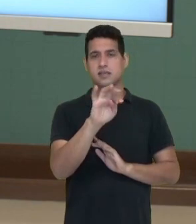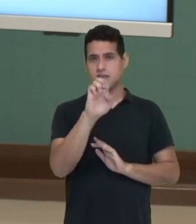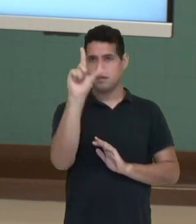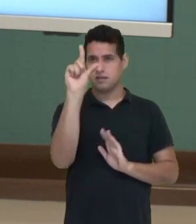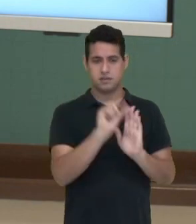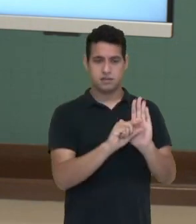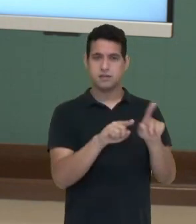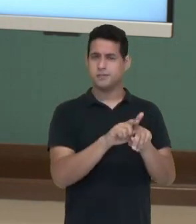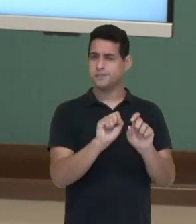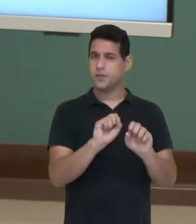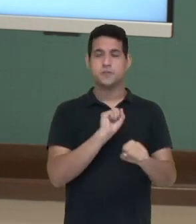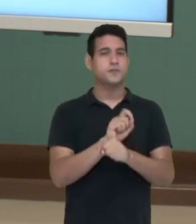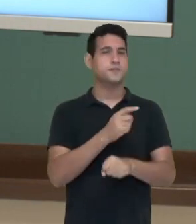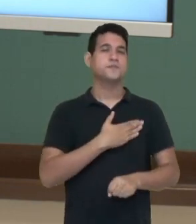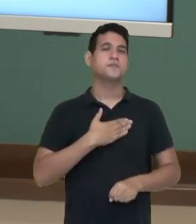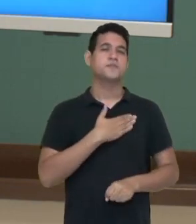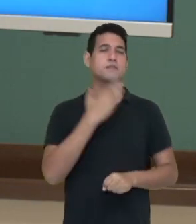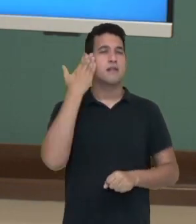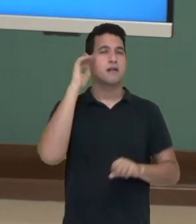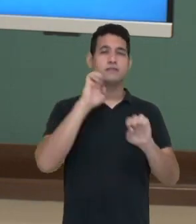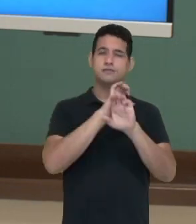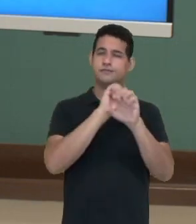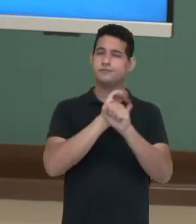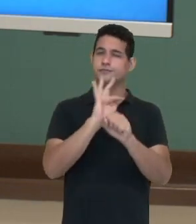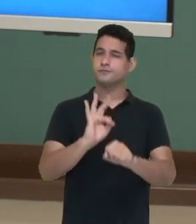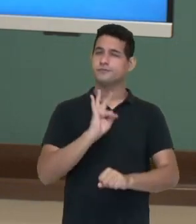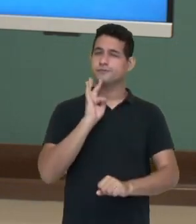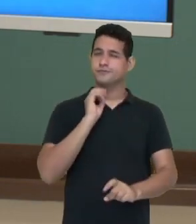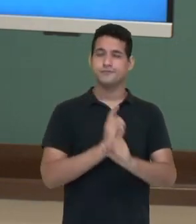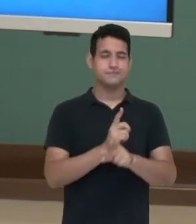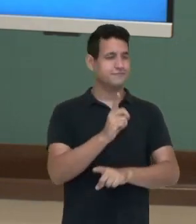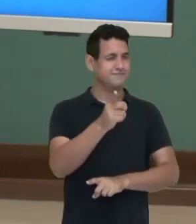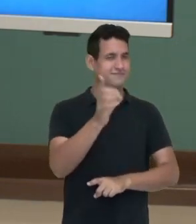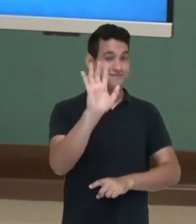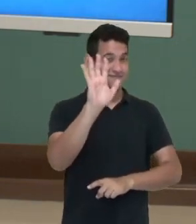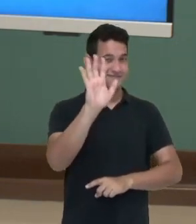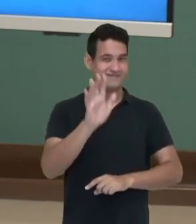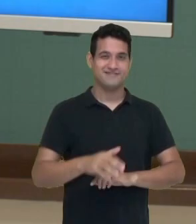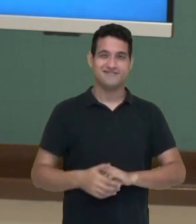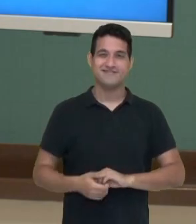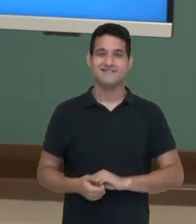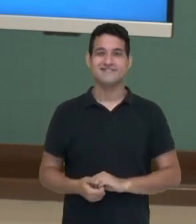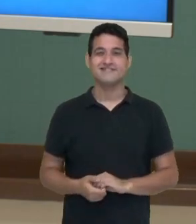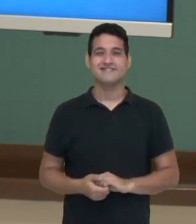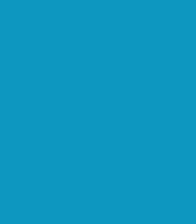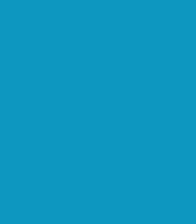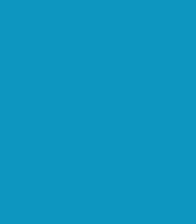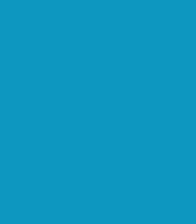função, ok? Espero que vocês tenham entendido e a gente se vê na próxima aula. Até mais!